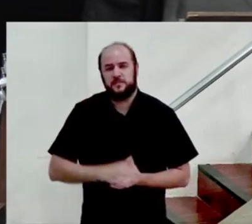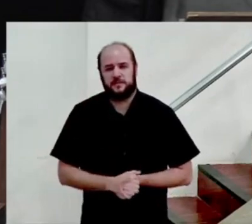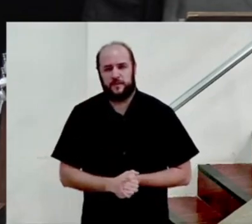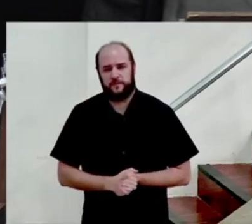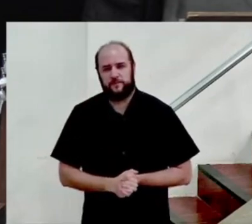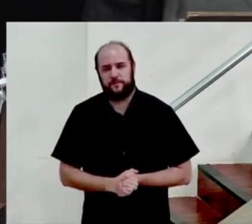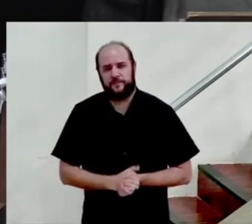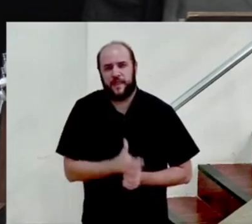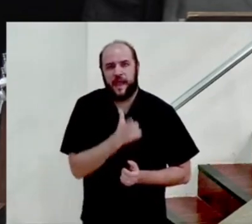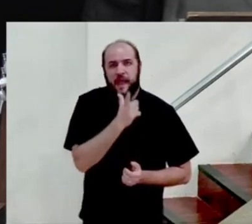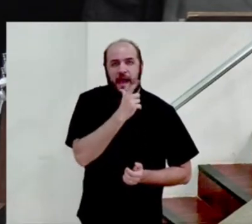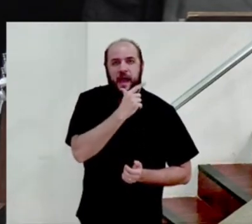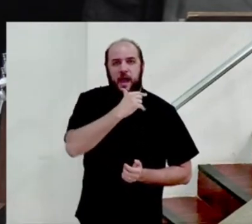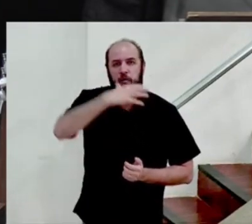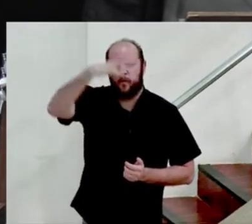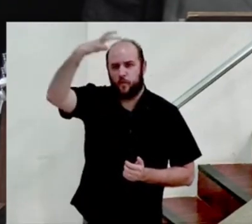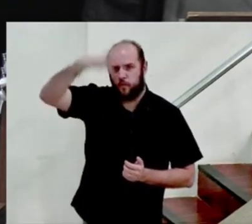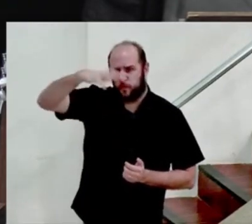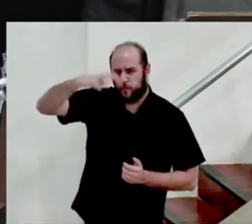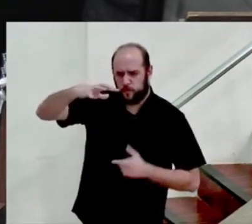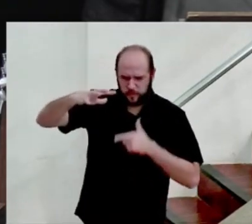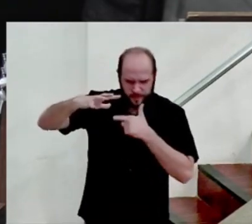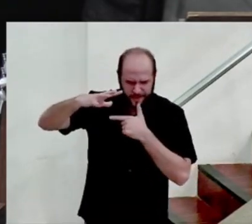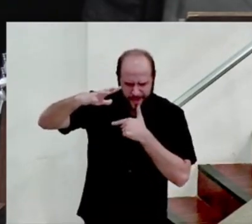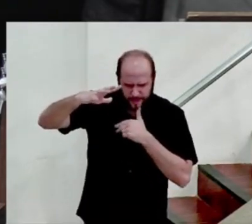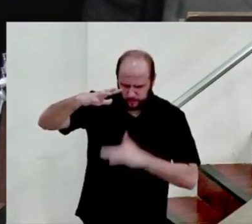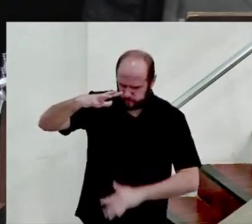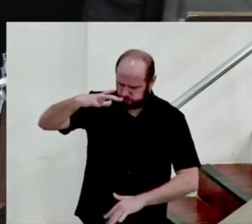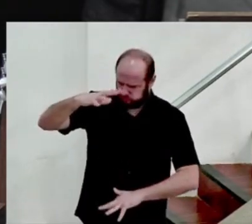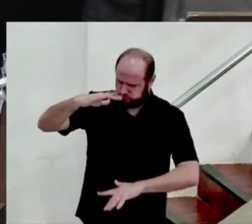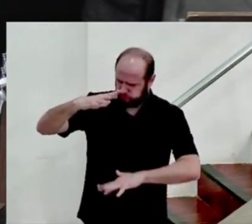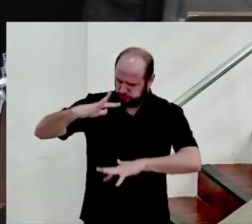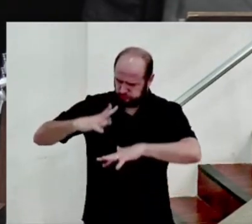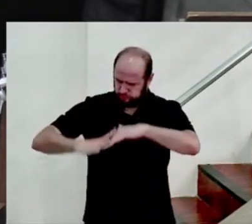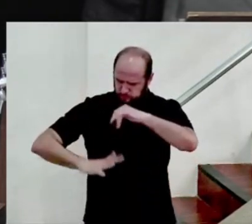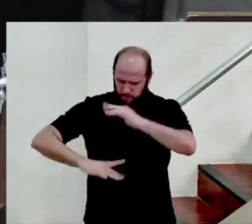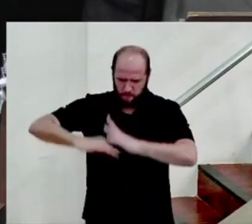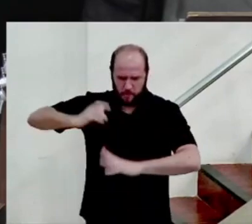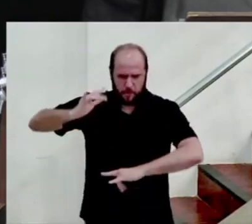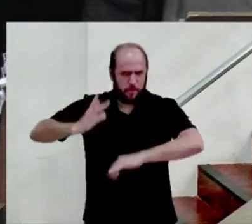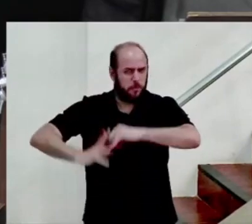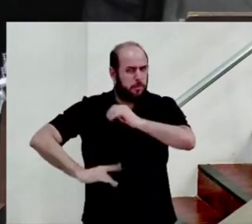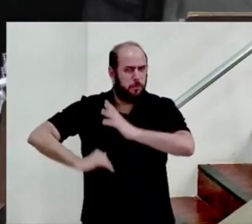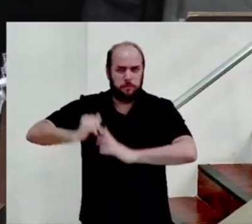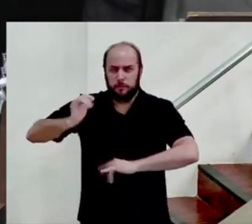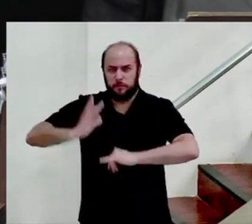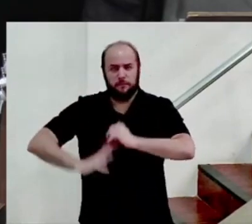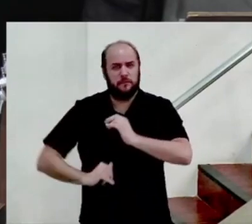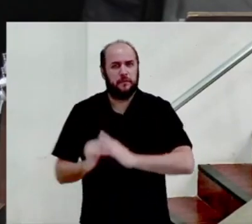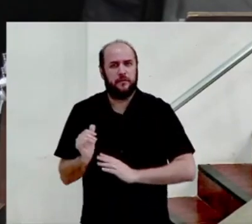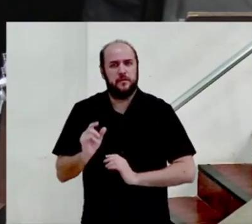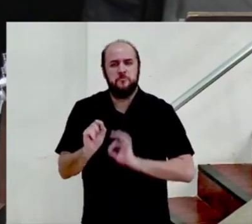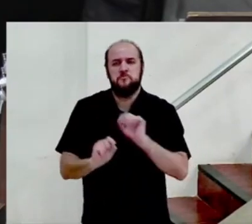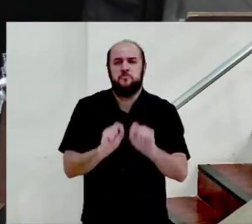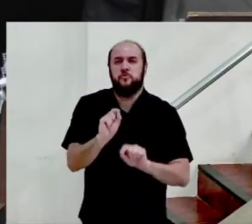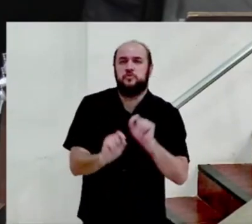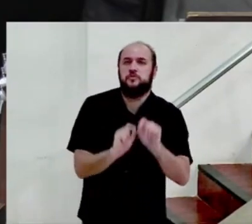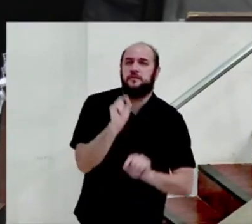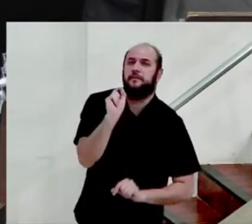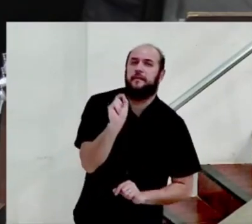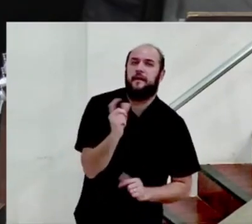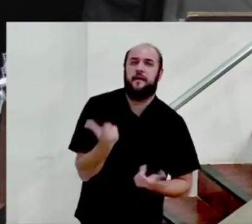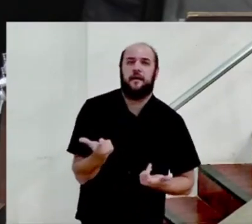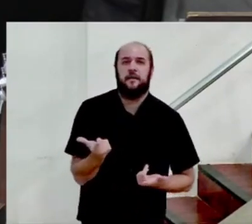de cima e águas de baixo se misturam novamente. E a razão por trás de tudo isso é porque